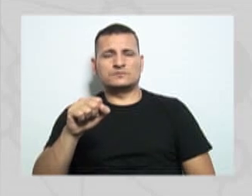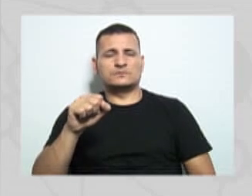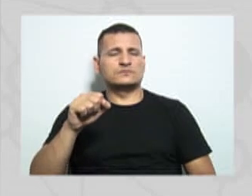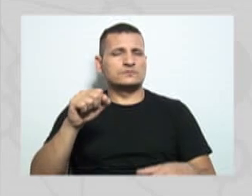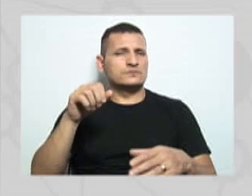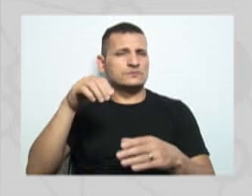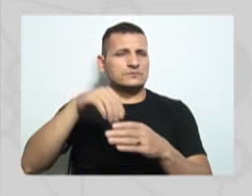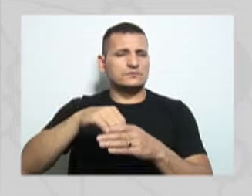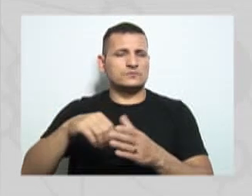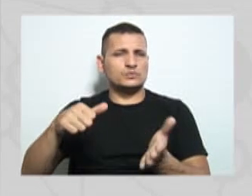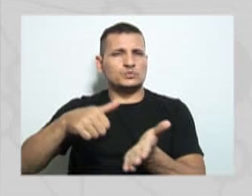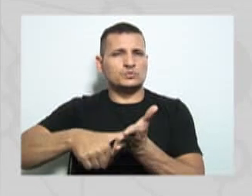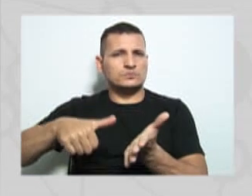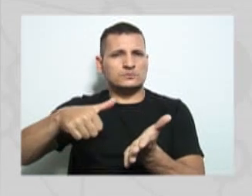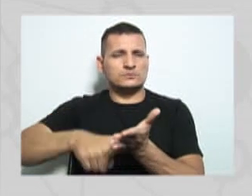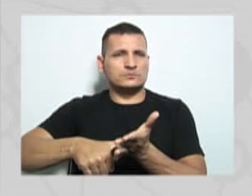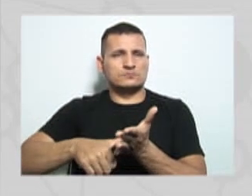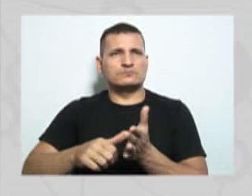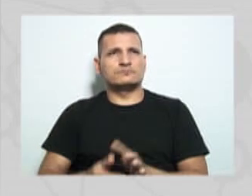cooperativos típicos.